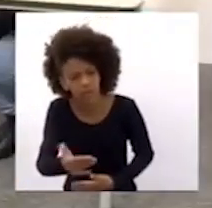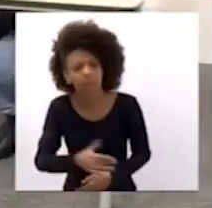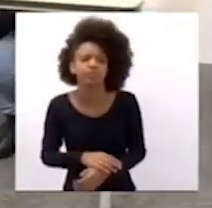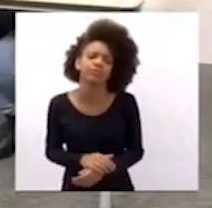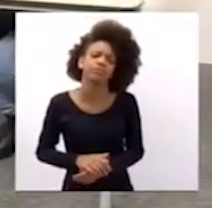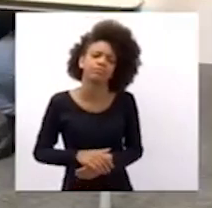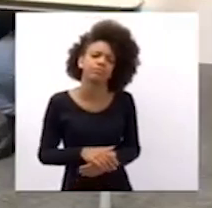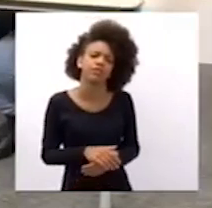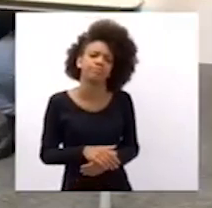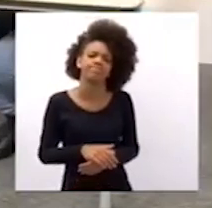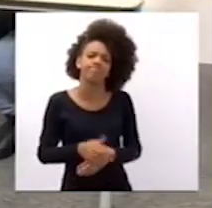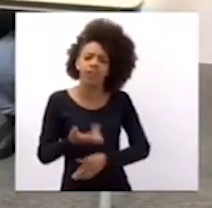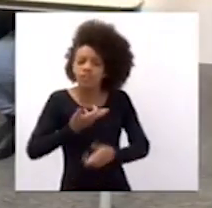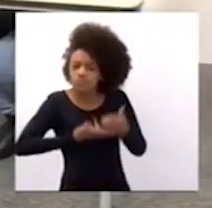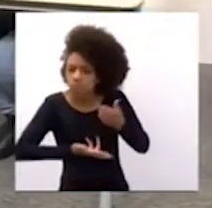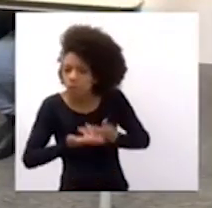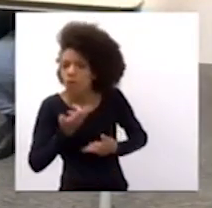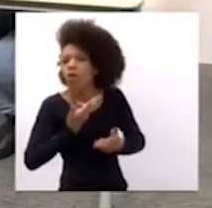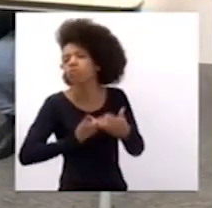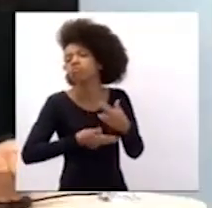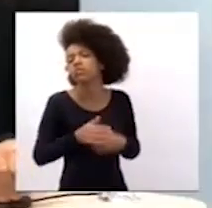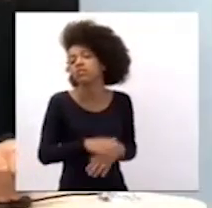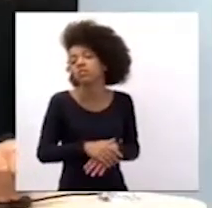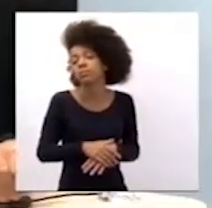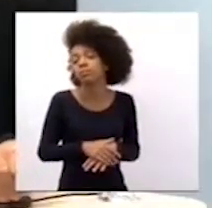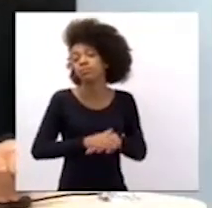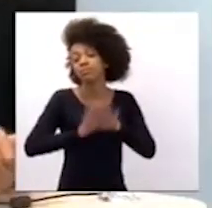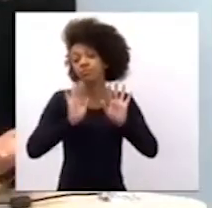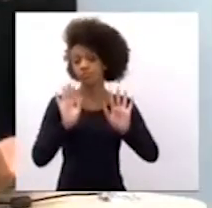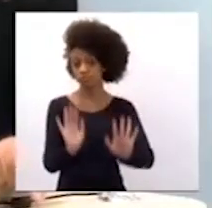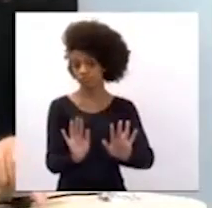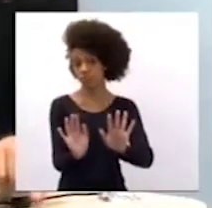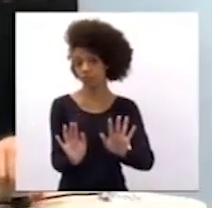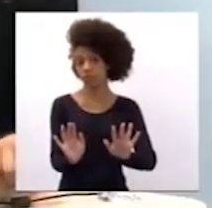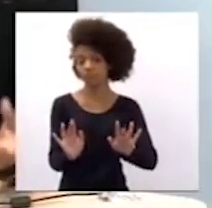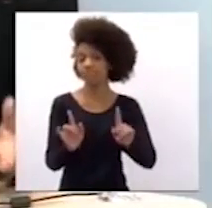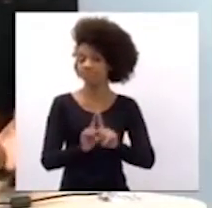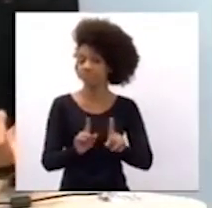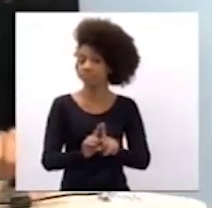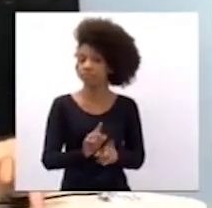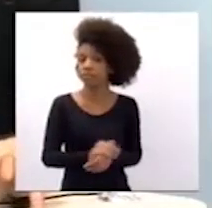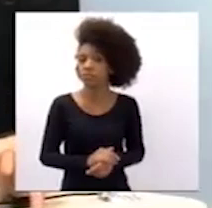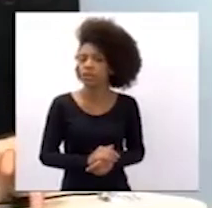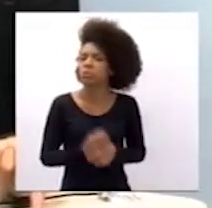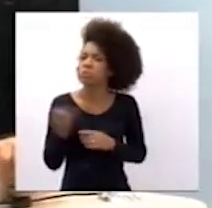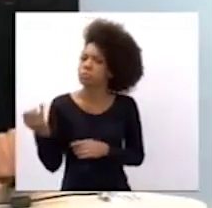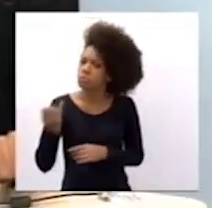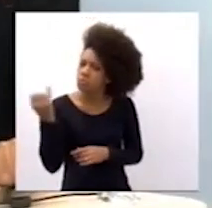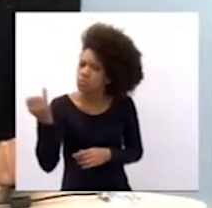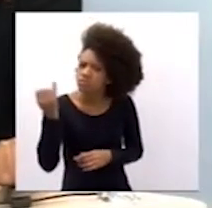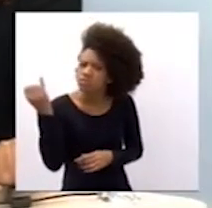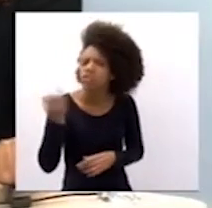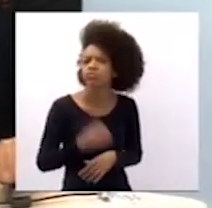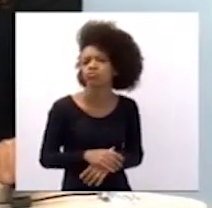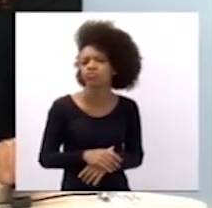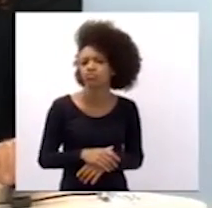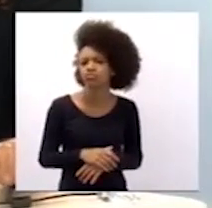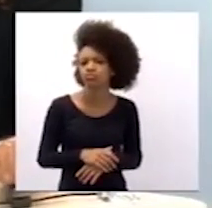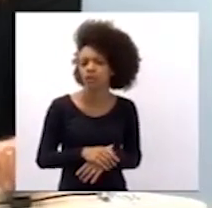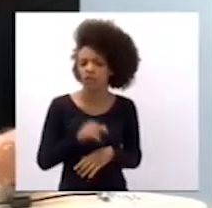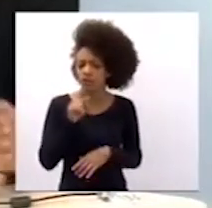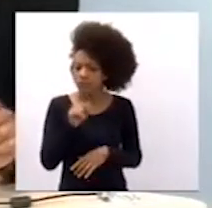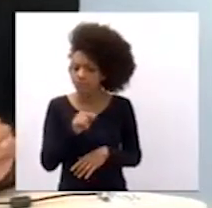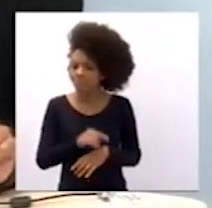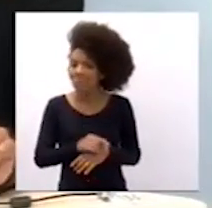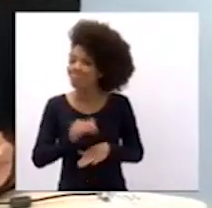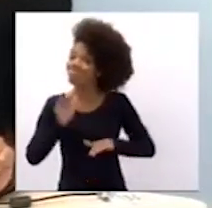trouxeram diante da nossa pergunta aqui, e eu quero ressaltar, né, o quão importante é esse item, depende